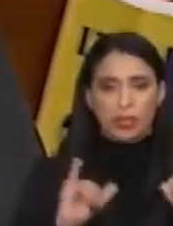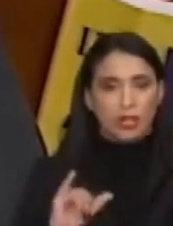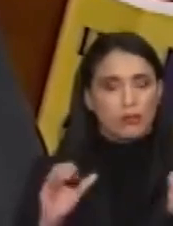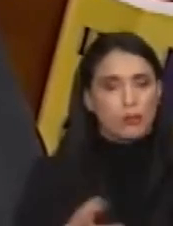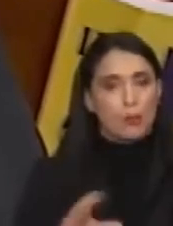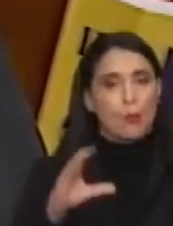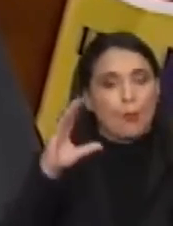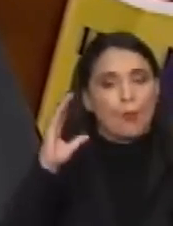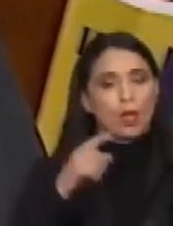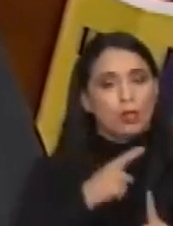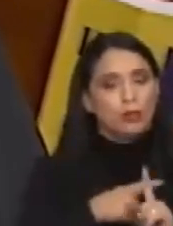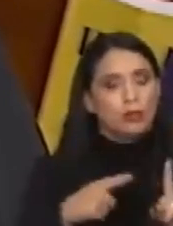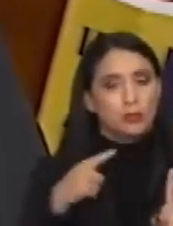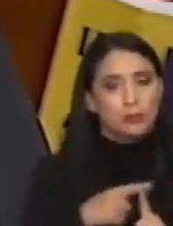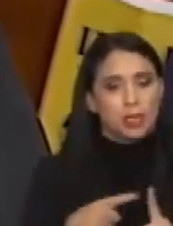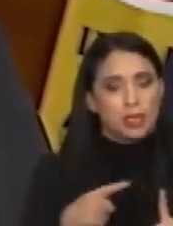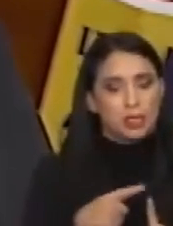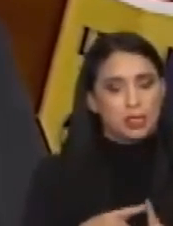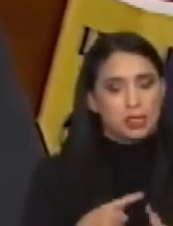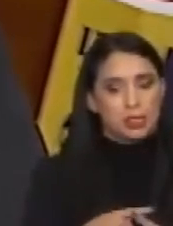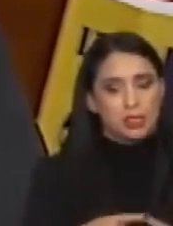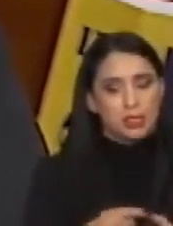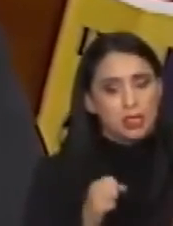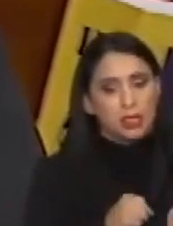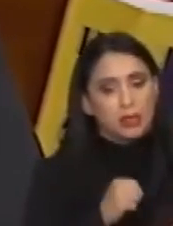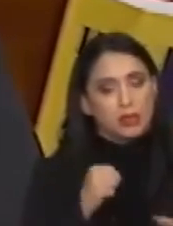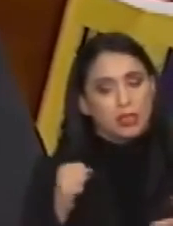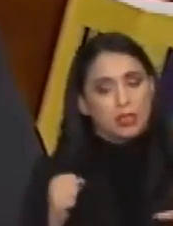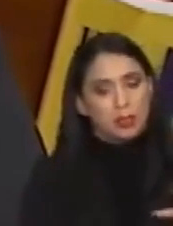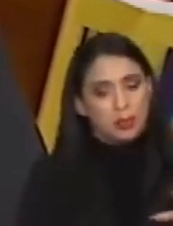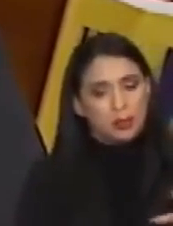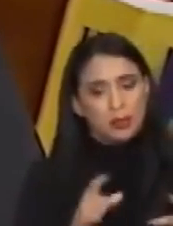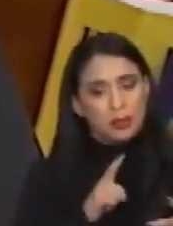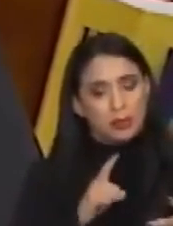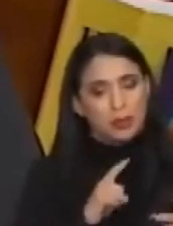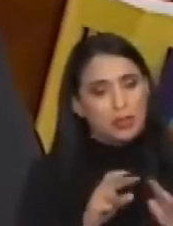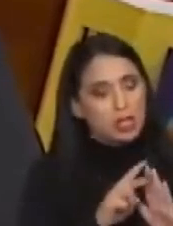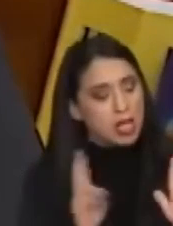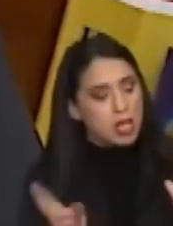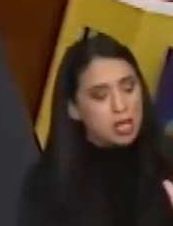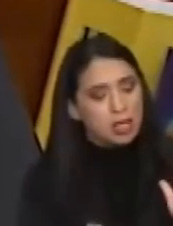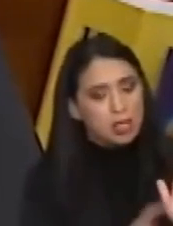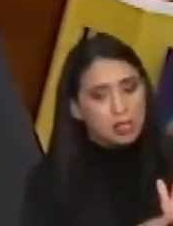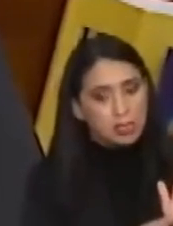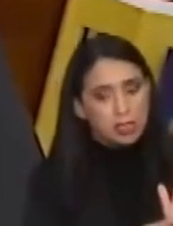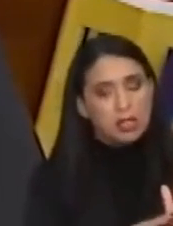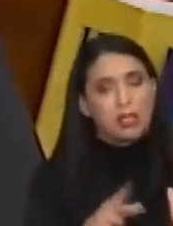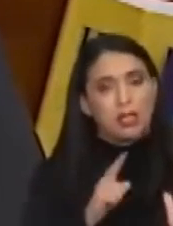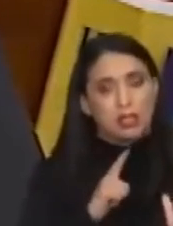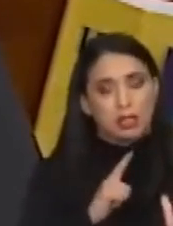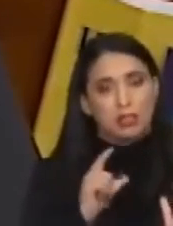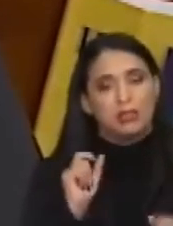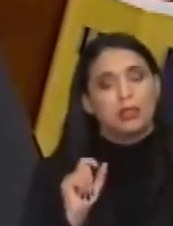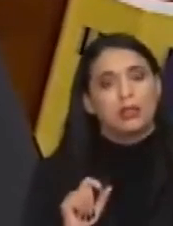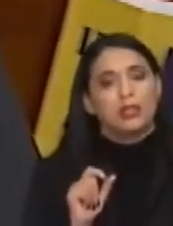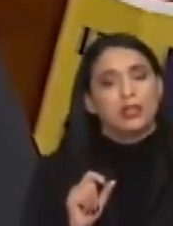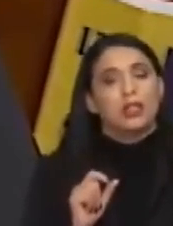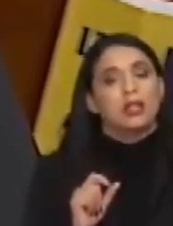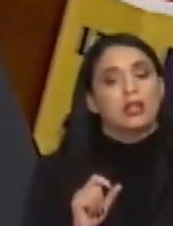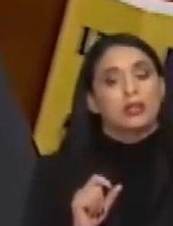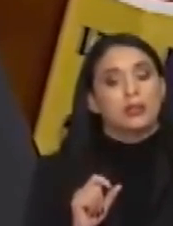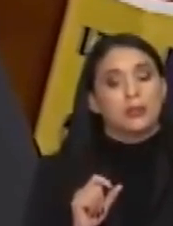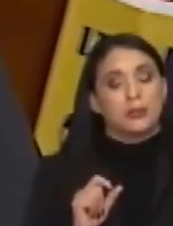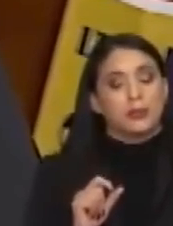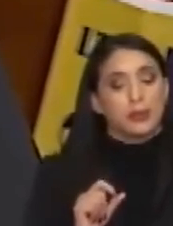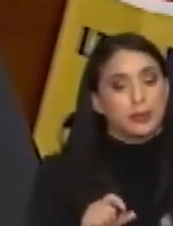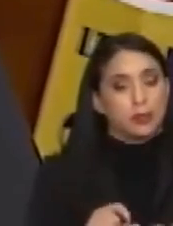formação de um cartel para desviar dinheiro público em contratos da Petrobras. Pessoal, só para ter uma ideia, até agora mais